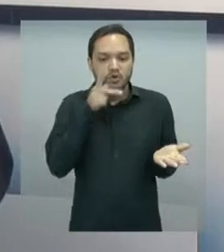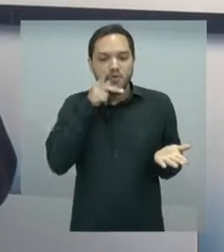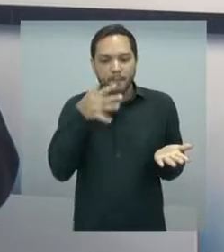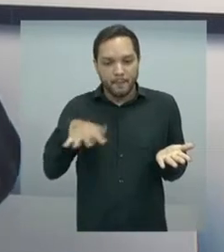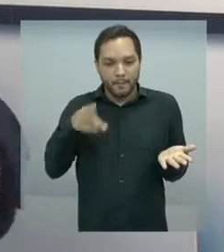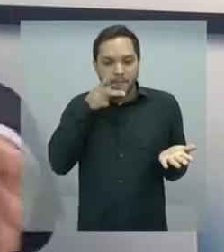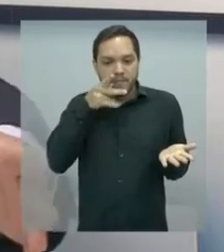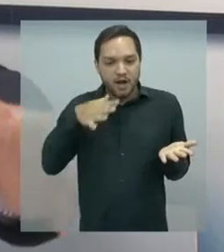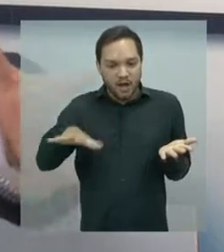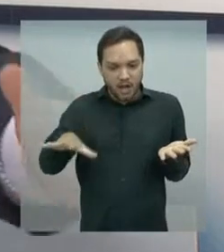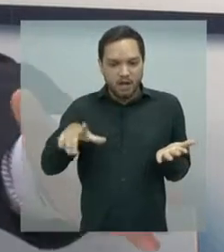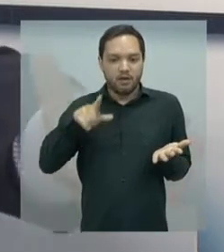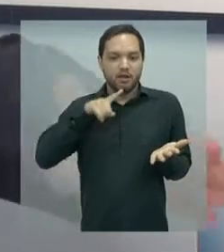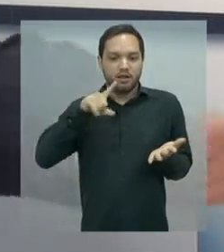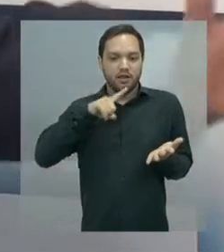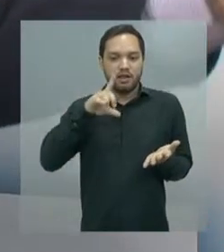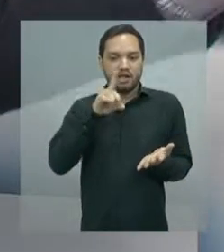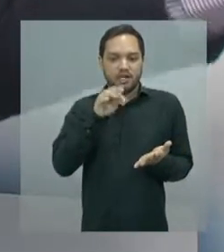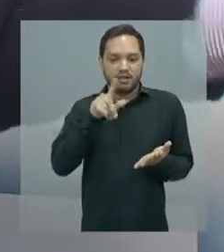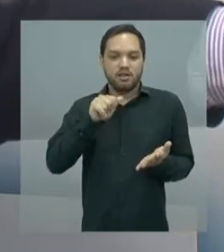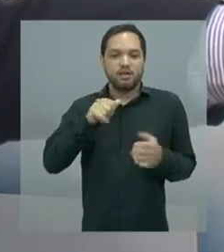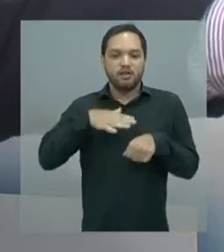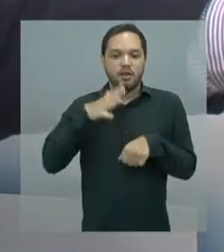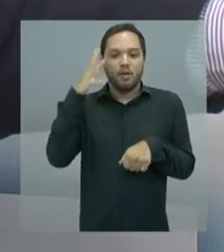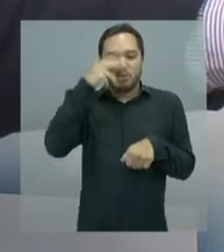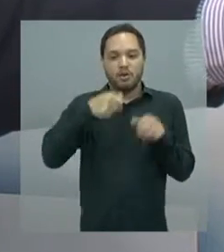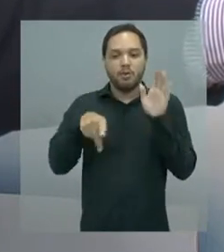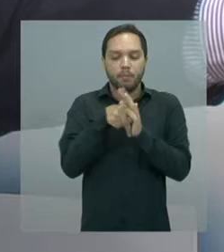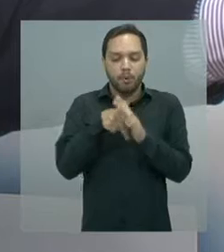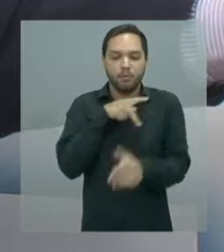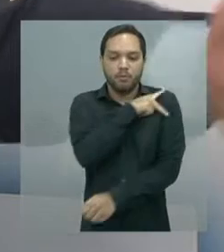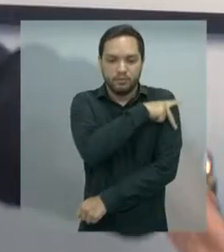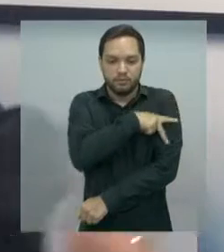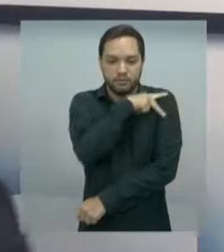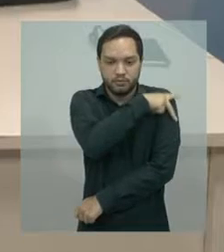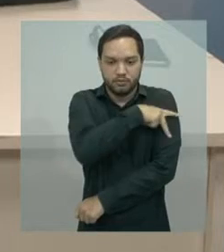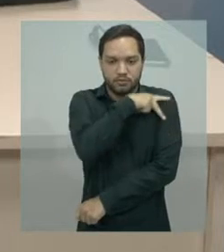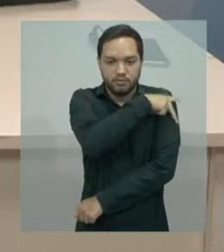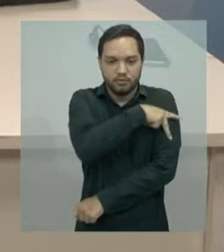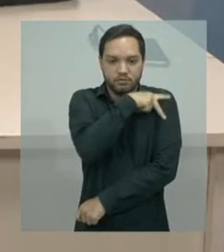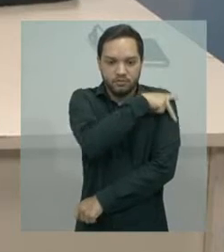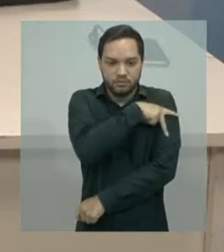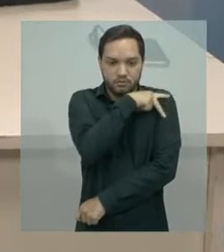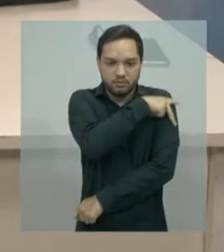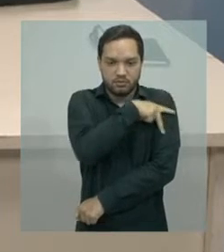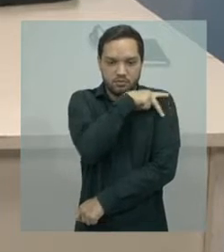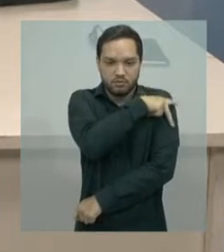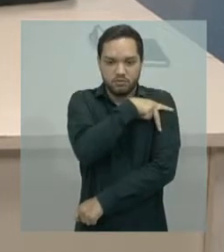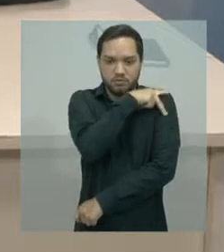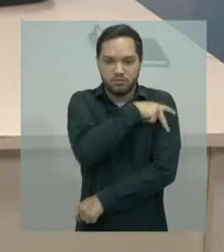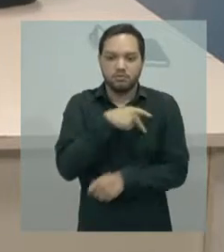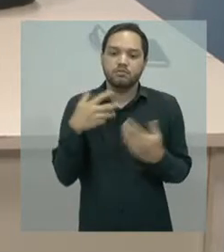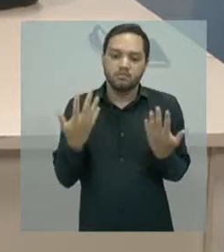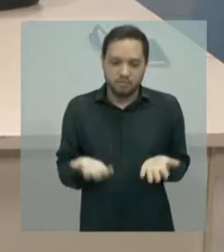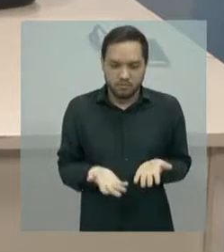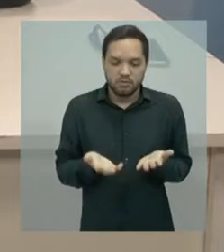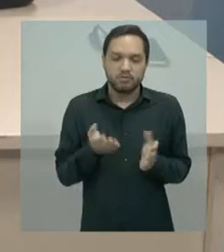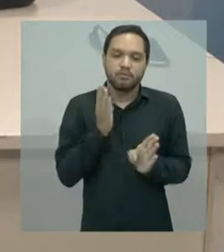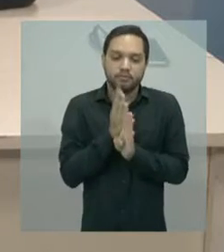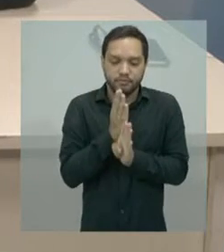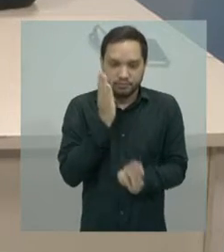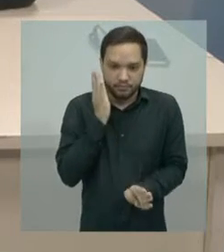delta mais bonito do Brasil, hoje é do Piauí. Eles não reconhecem isso não, deputado? Pois é justamente isso